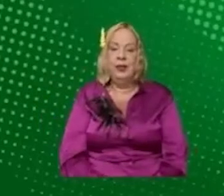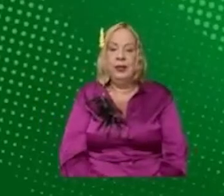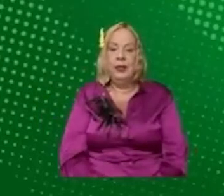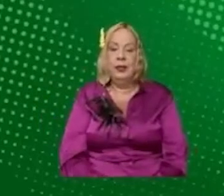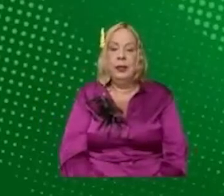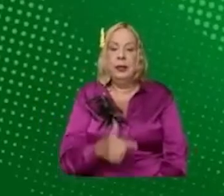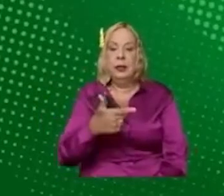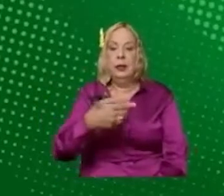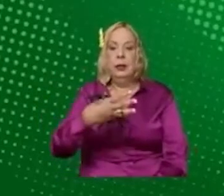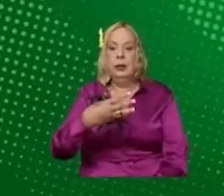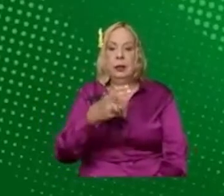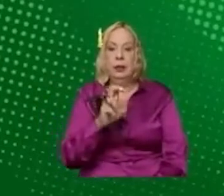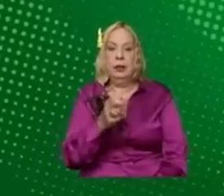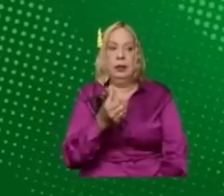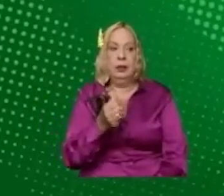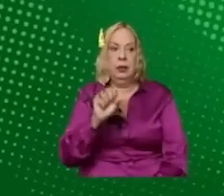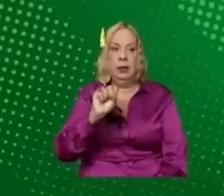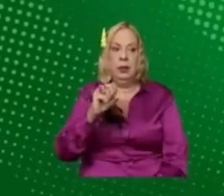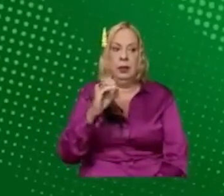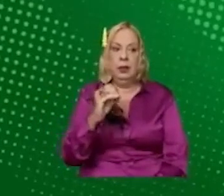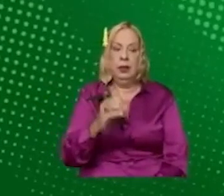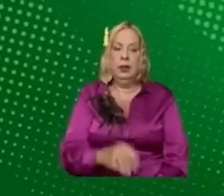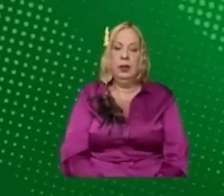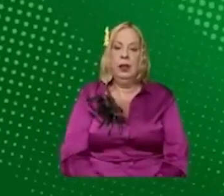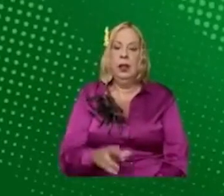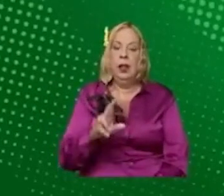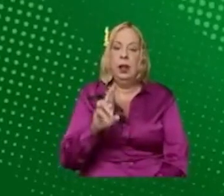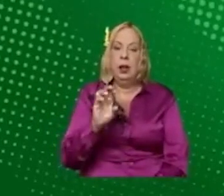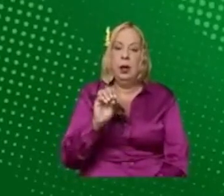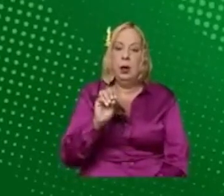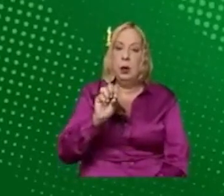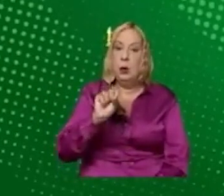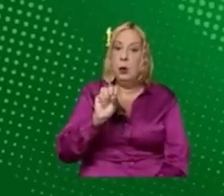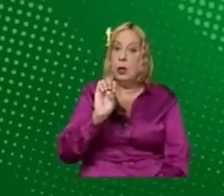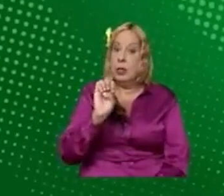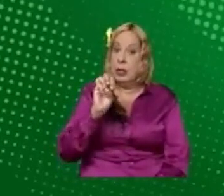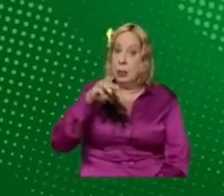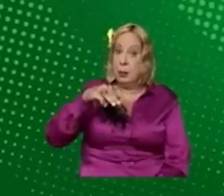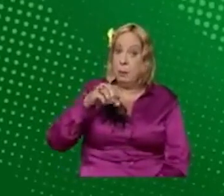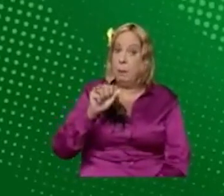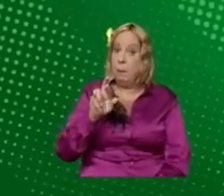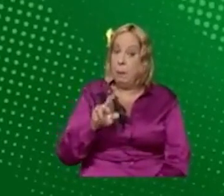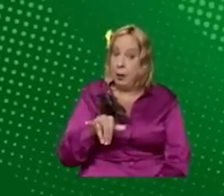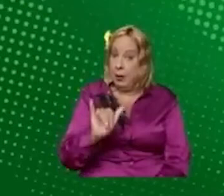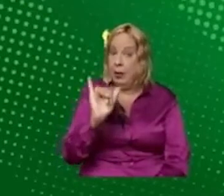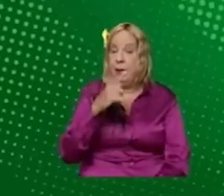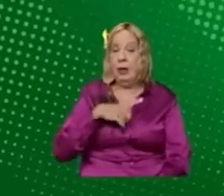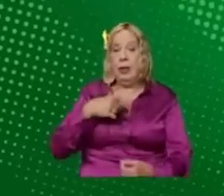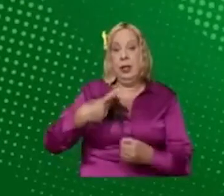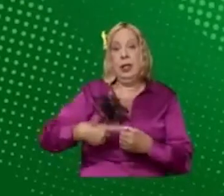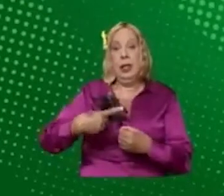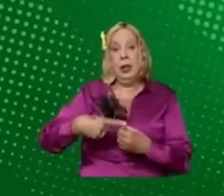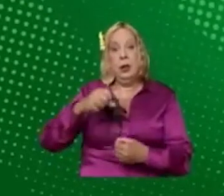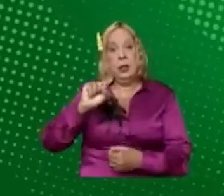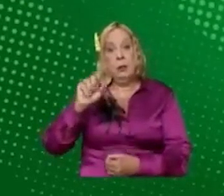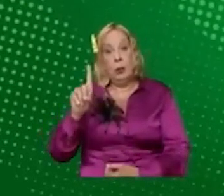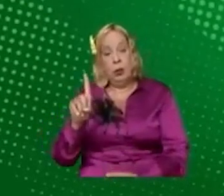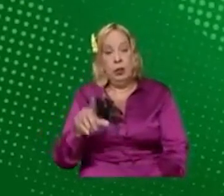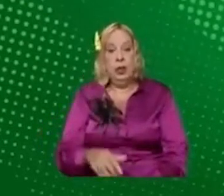Chegando agora o 245680, Rosimeire, lá em Simão Dias, pelo aplicativo, hein, Rose? Tá